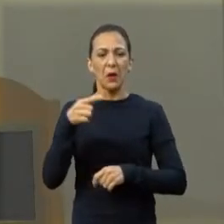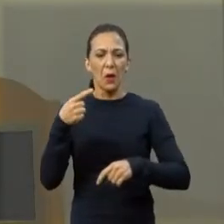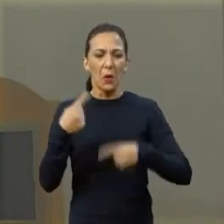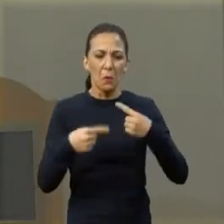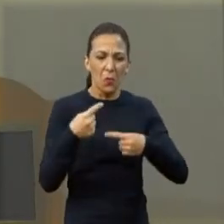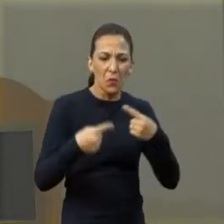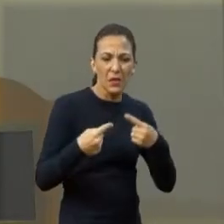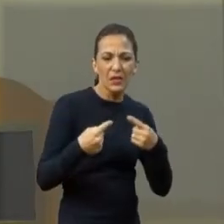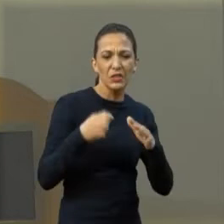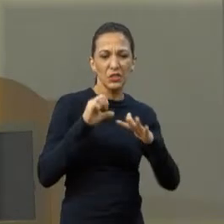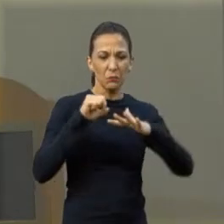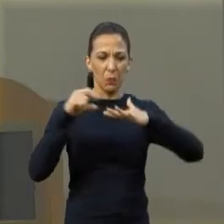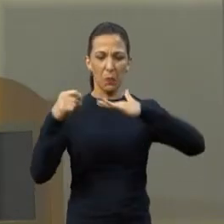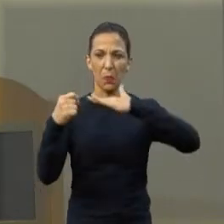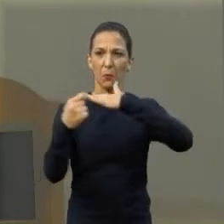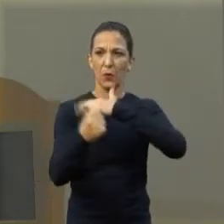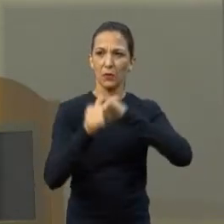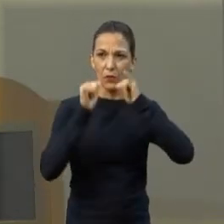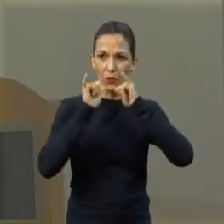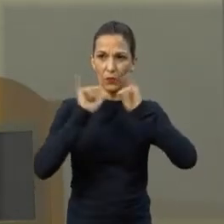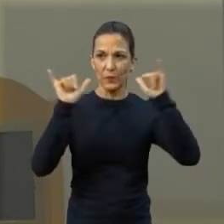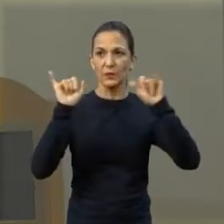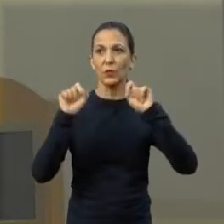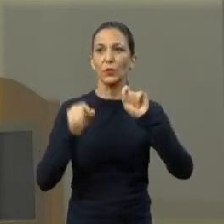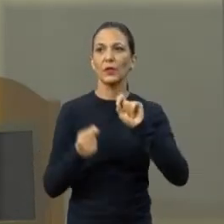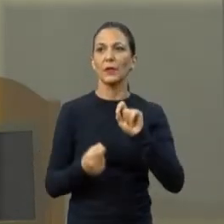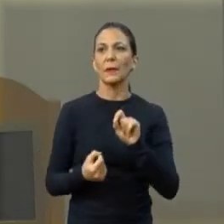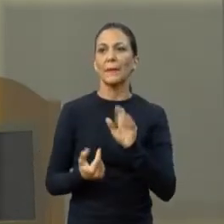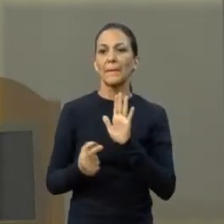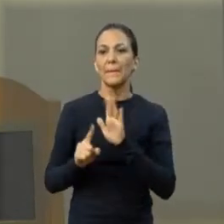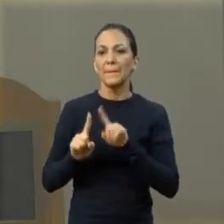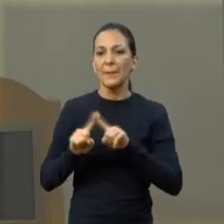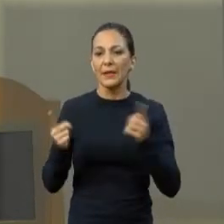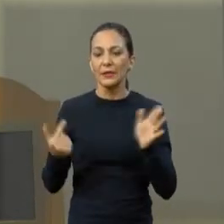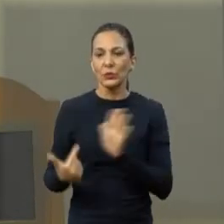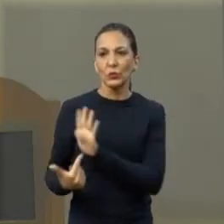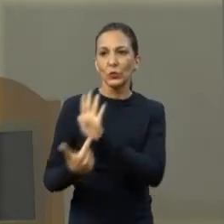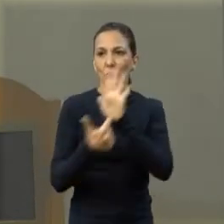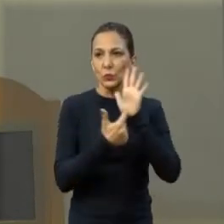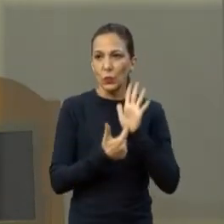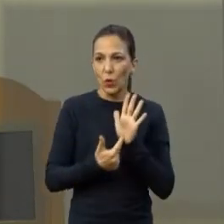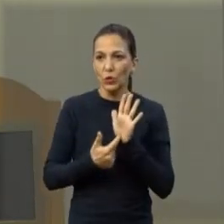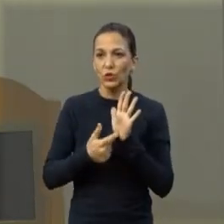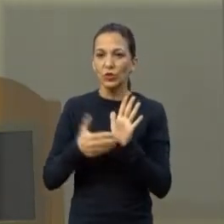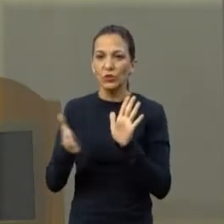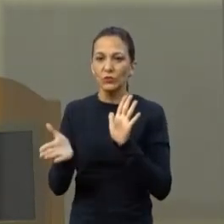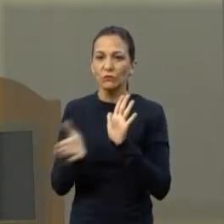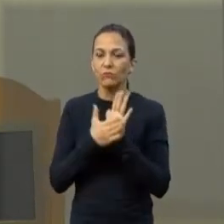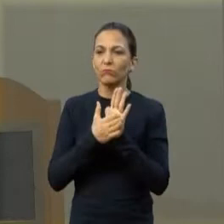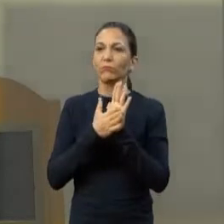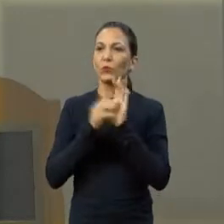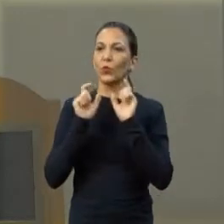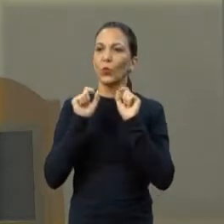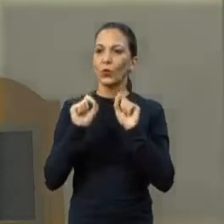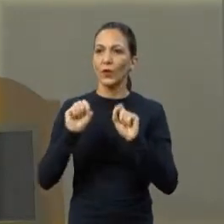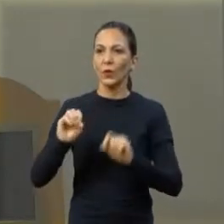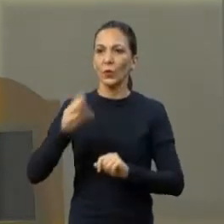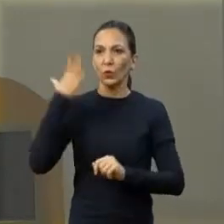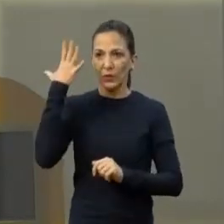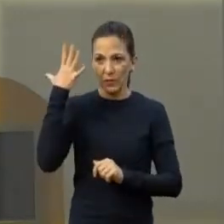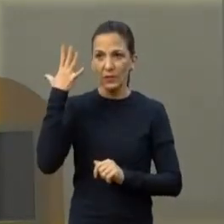para deixar de mostrar o que realmente está acontecendo no Brasil no que tange a segurança